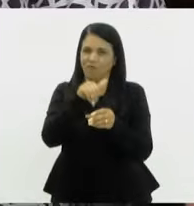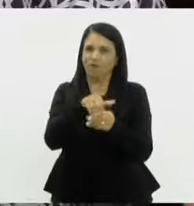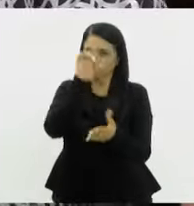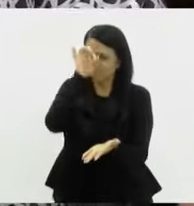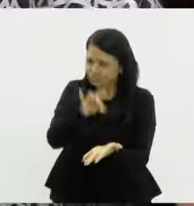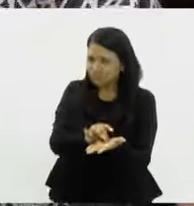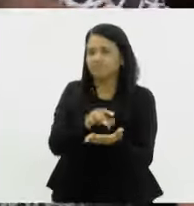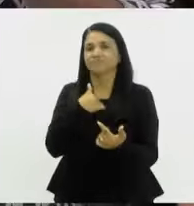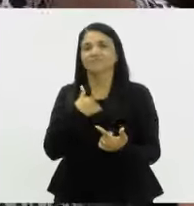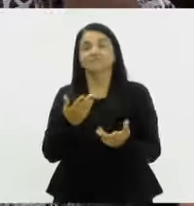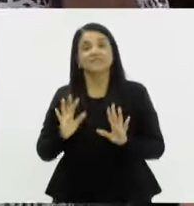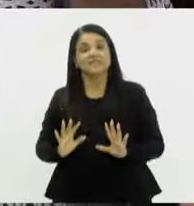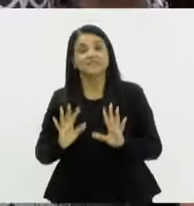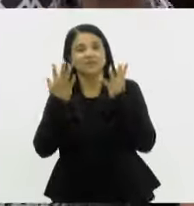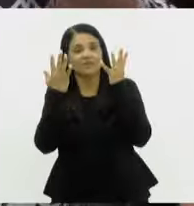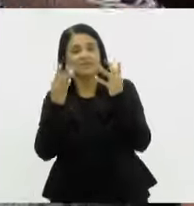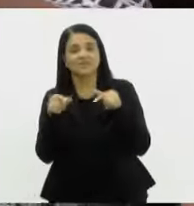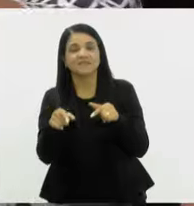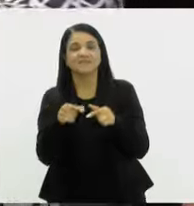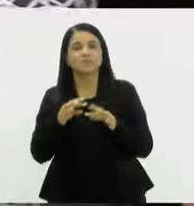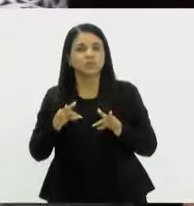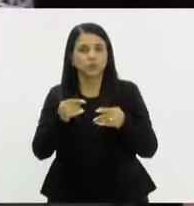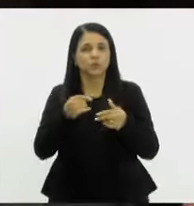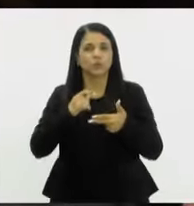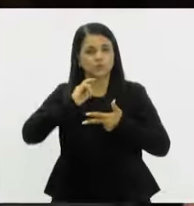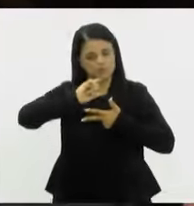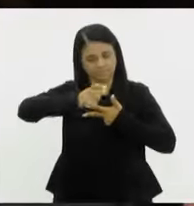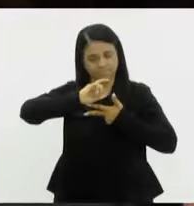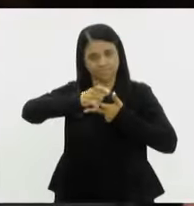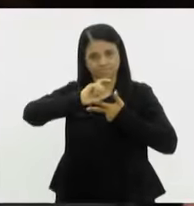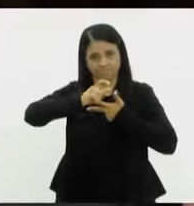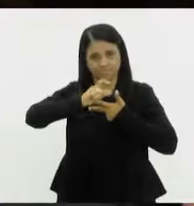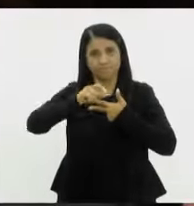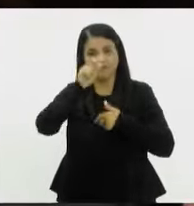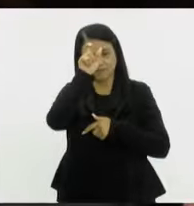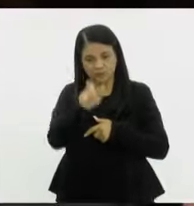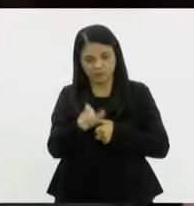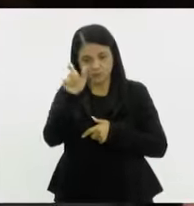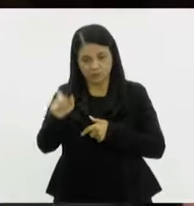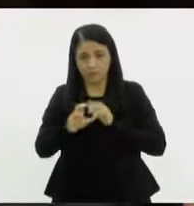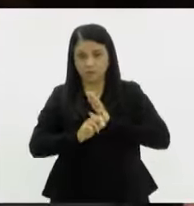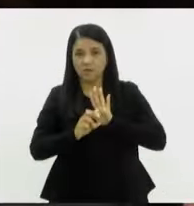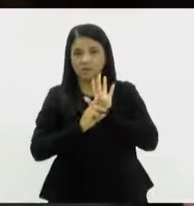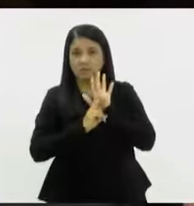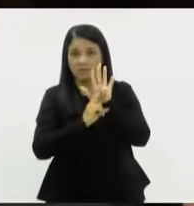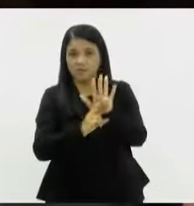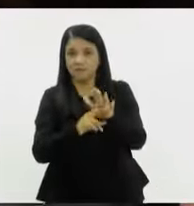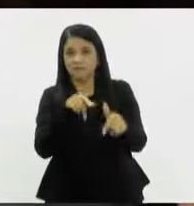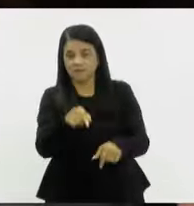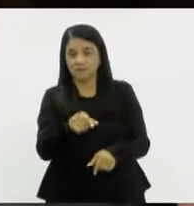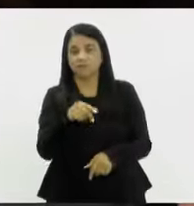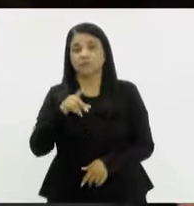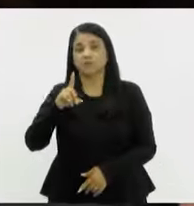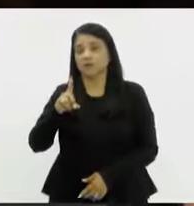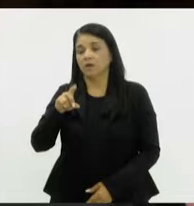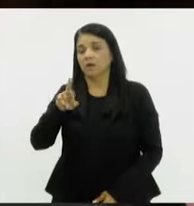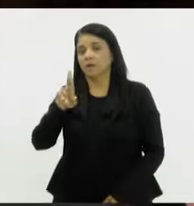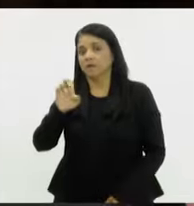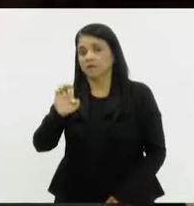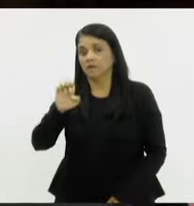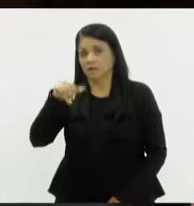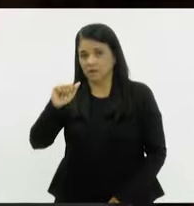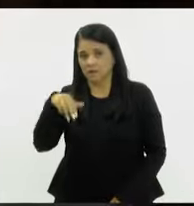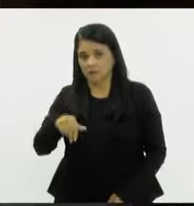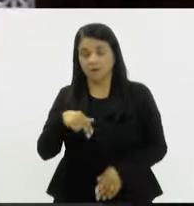a nossa todo o poder executivo na pessoa das representantes do deã mas Especialmente na figura da